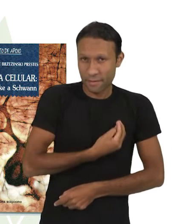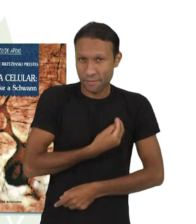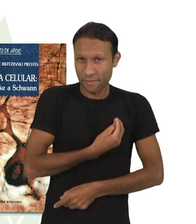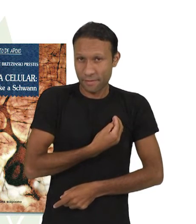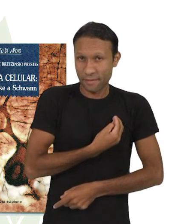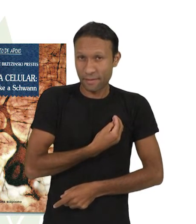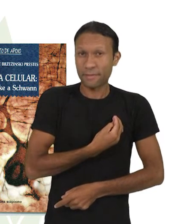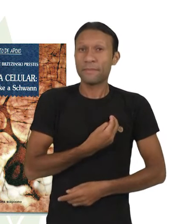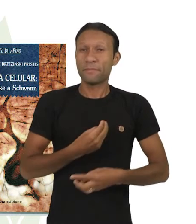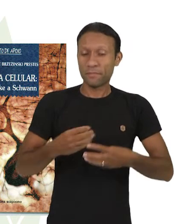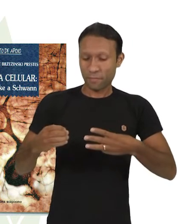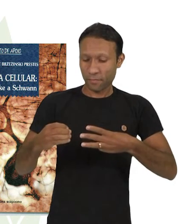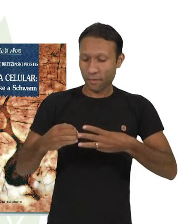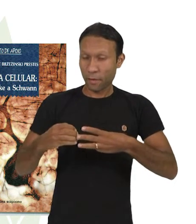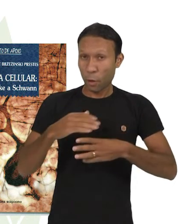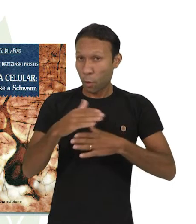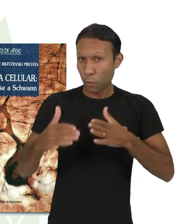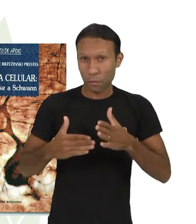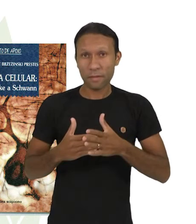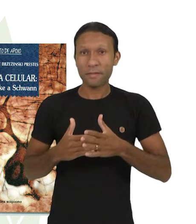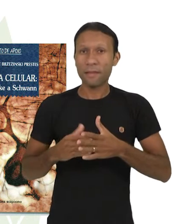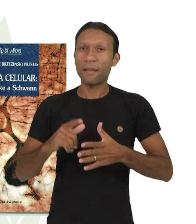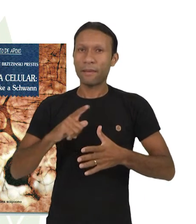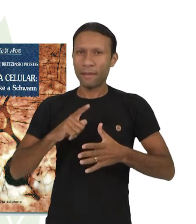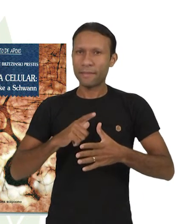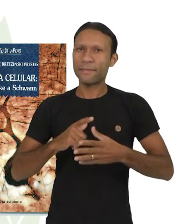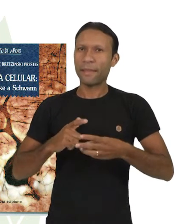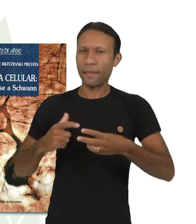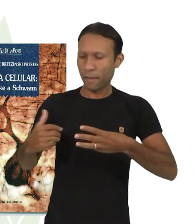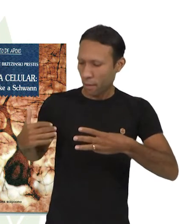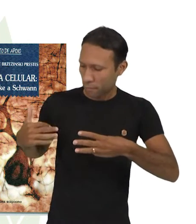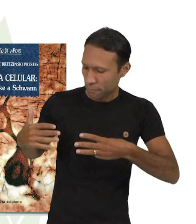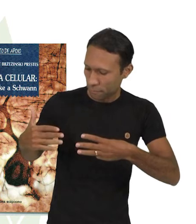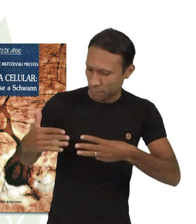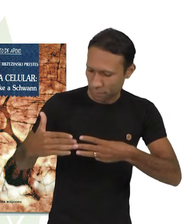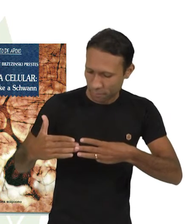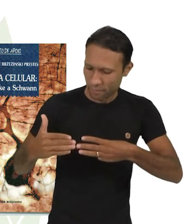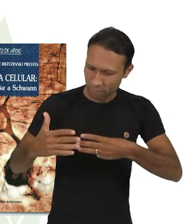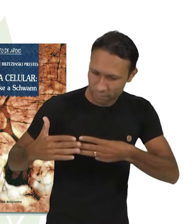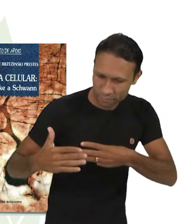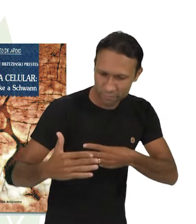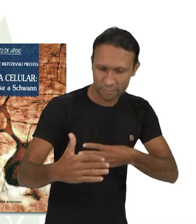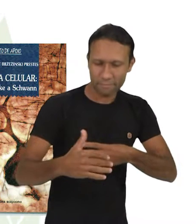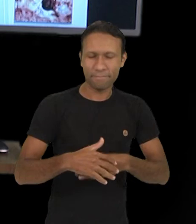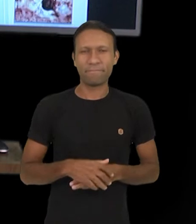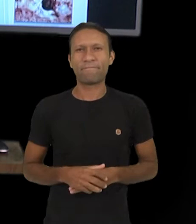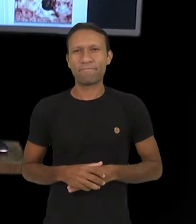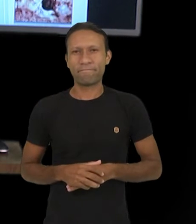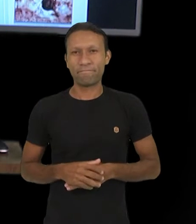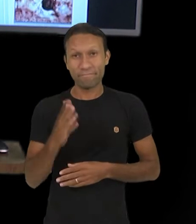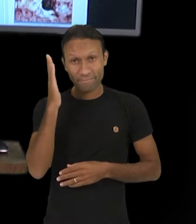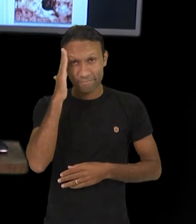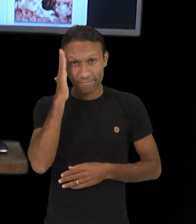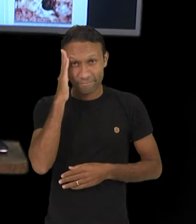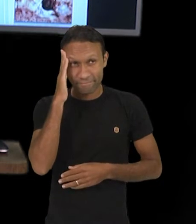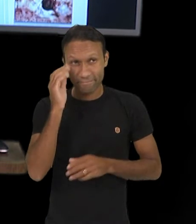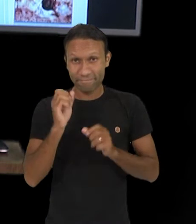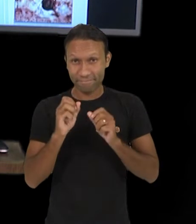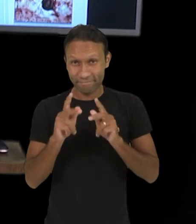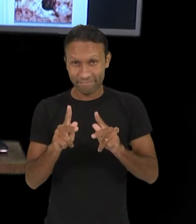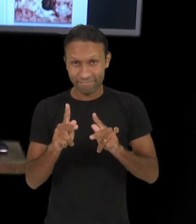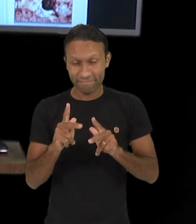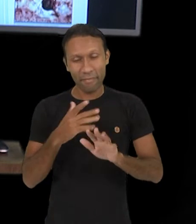E 3, toda célula vem de uma célula pré-existente. Tudo bem,